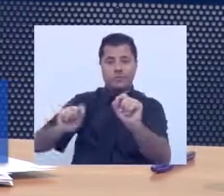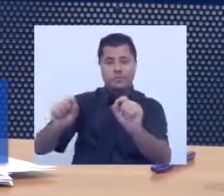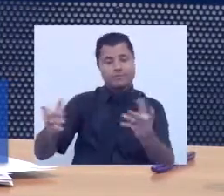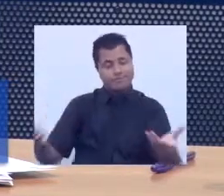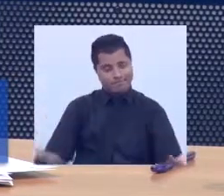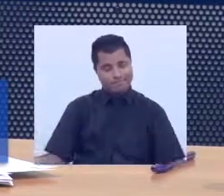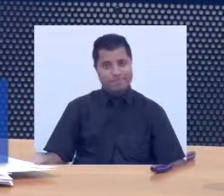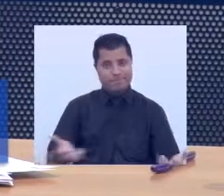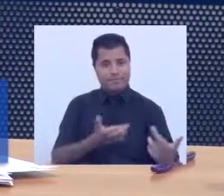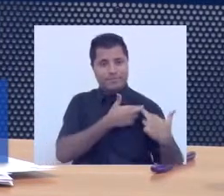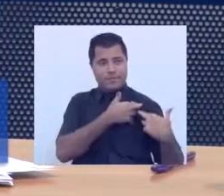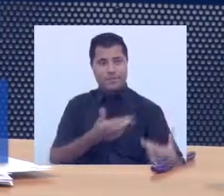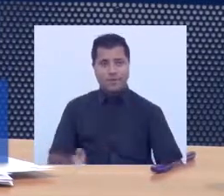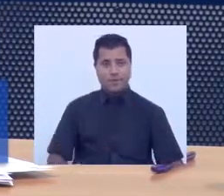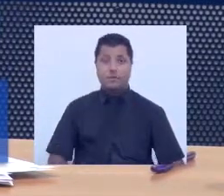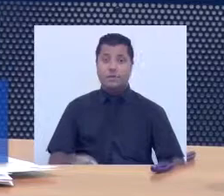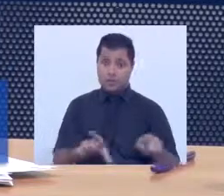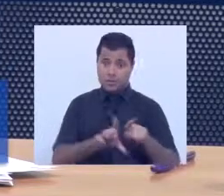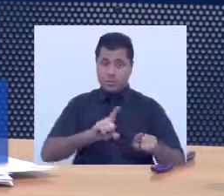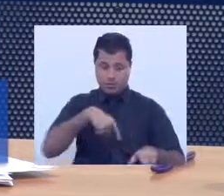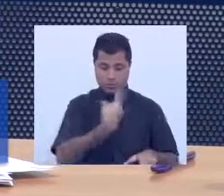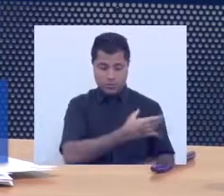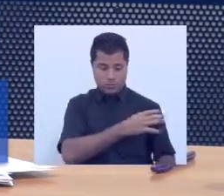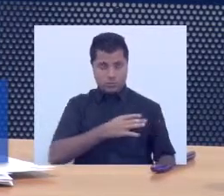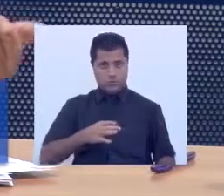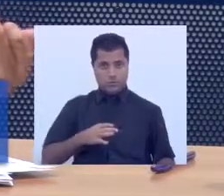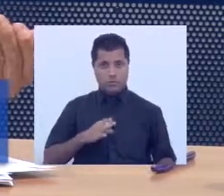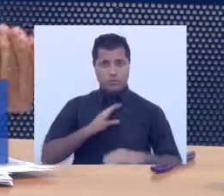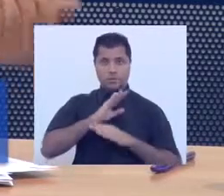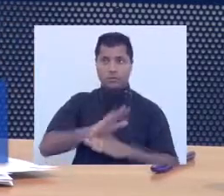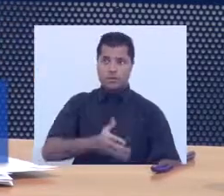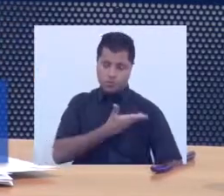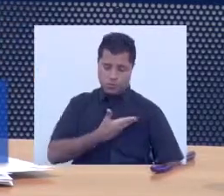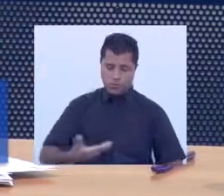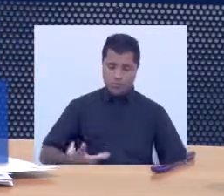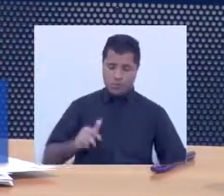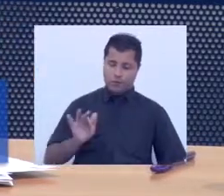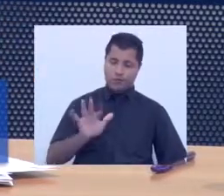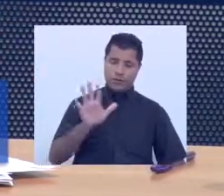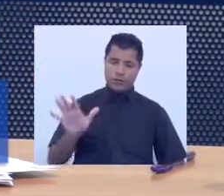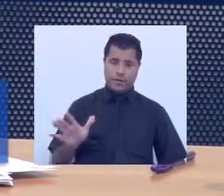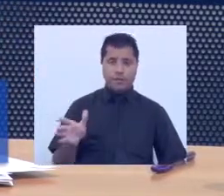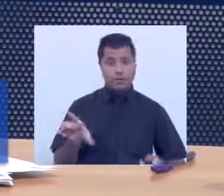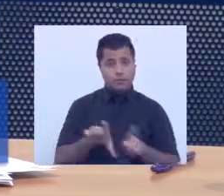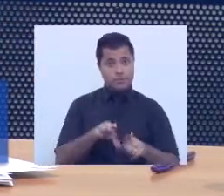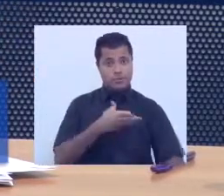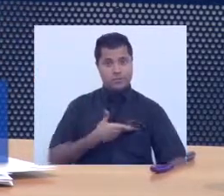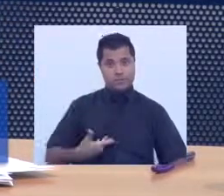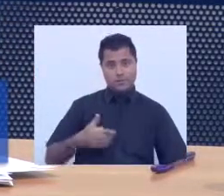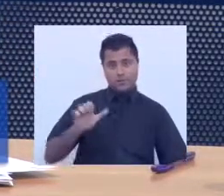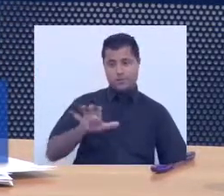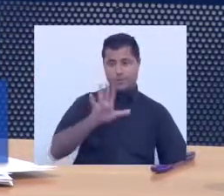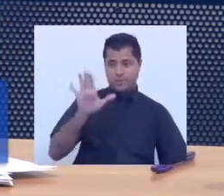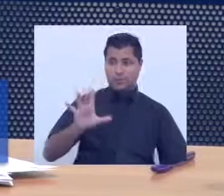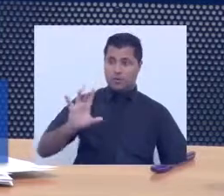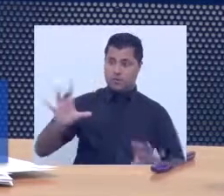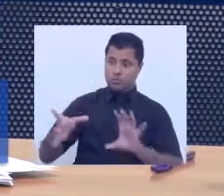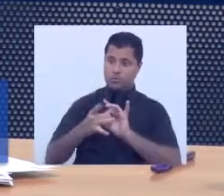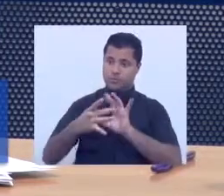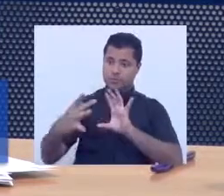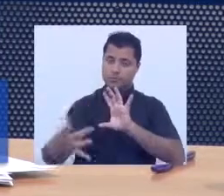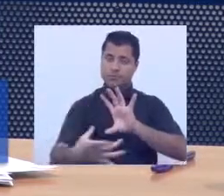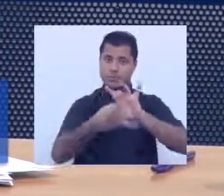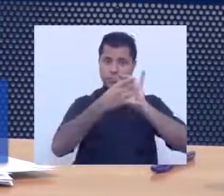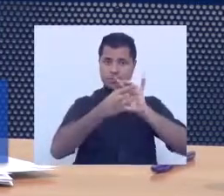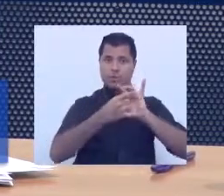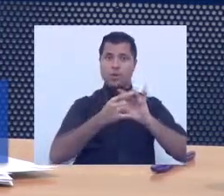trazer a responsabilidade do governo do estado e do governo federal do impacto que esse aeroporto gera, porque ele não é um